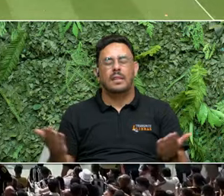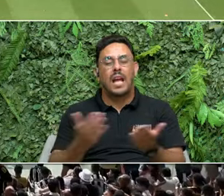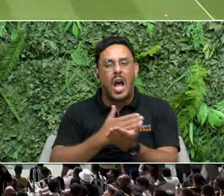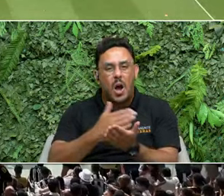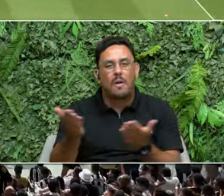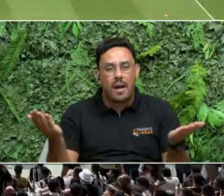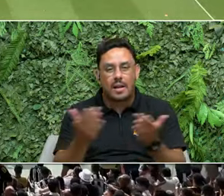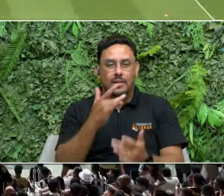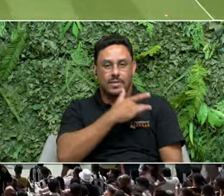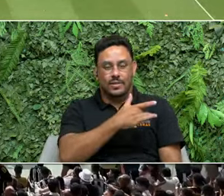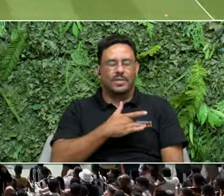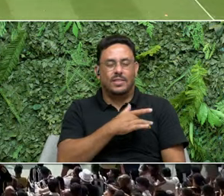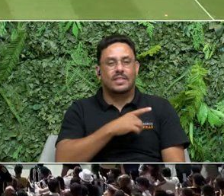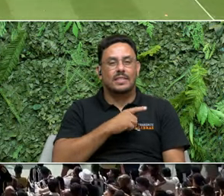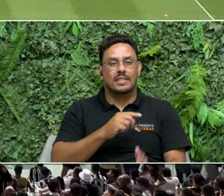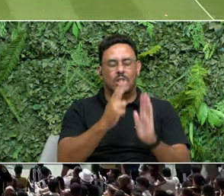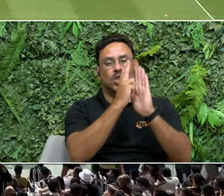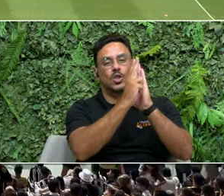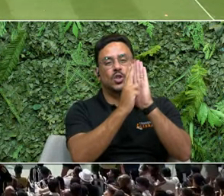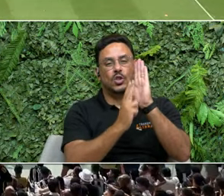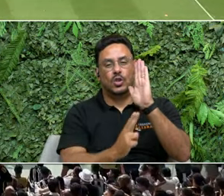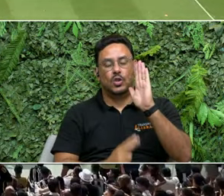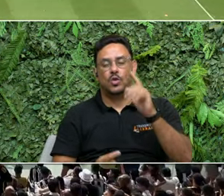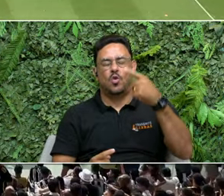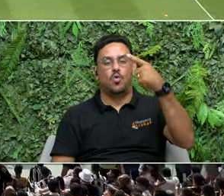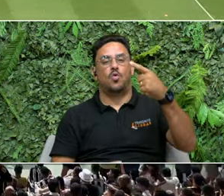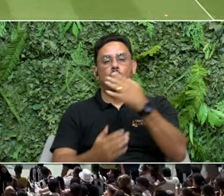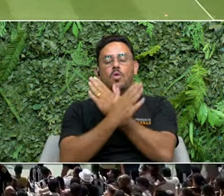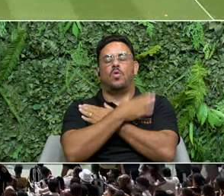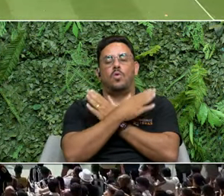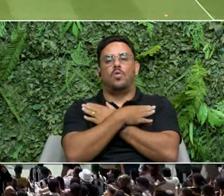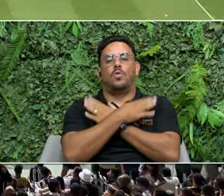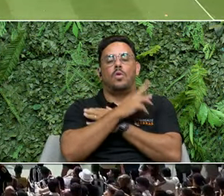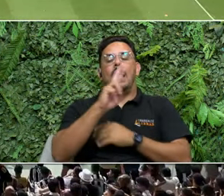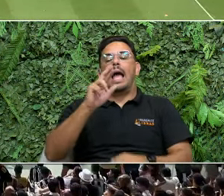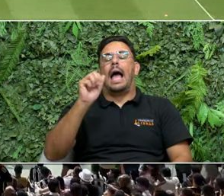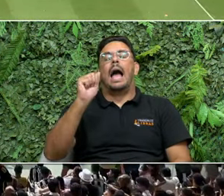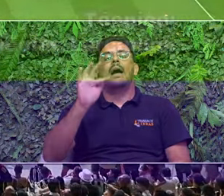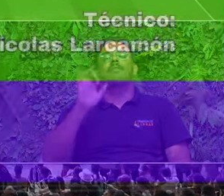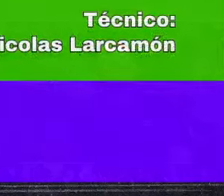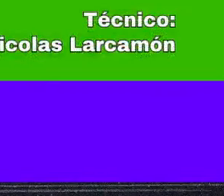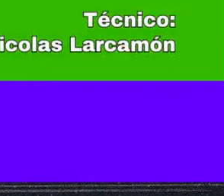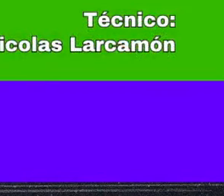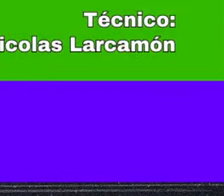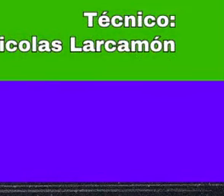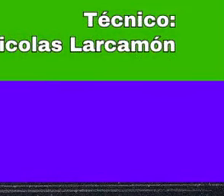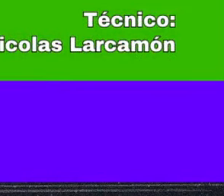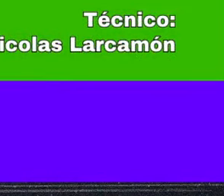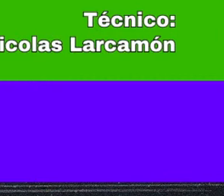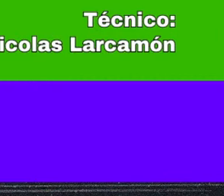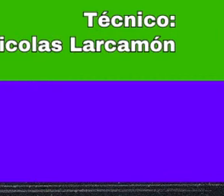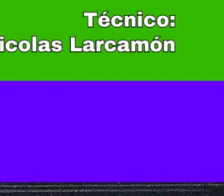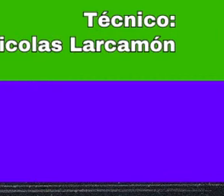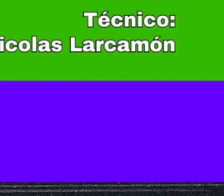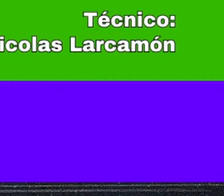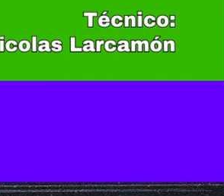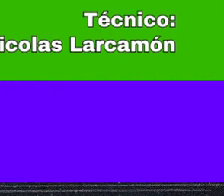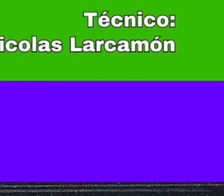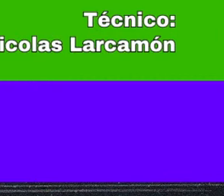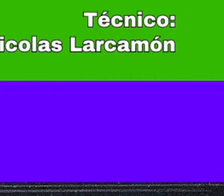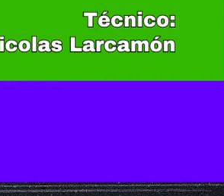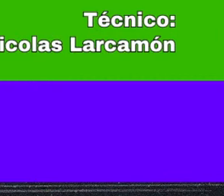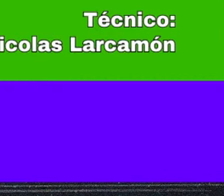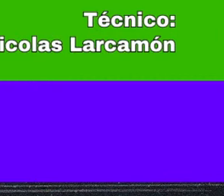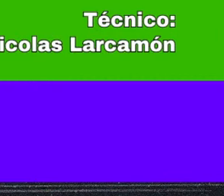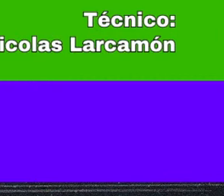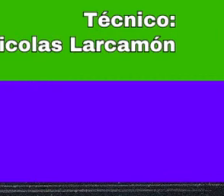naalu Cruzeiro escalado umir na lateral direita tem o William camisa de número 12 o